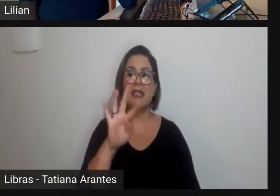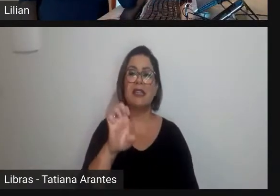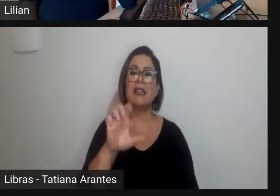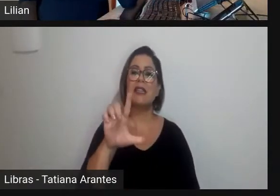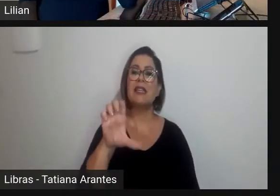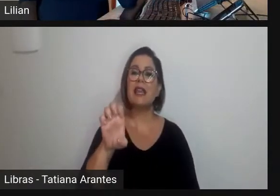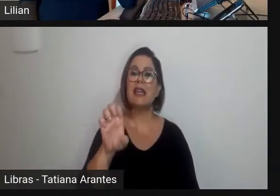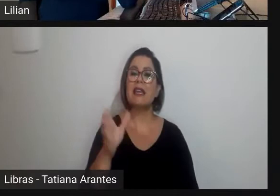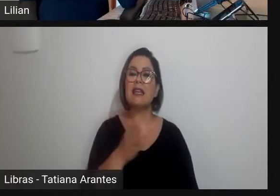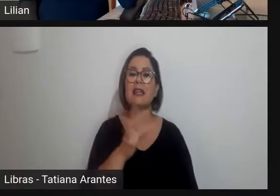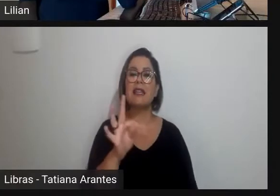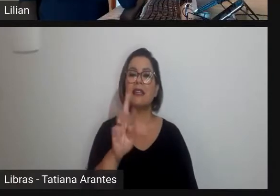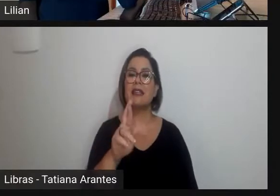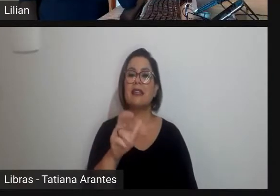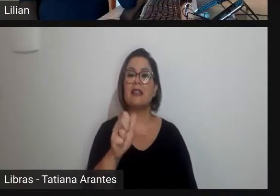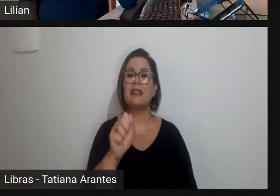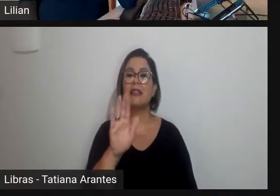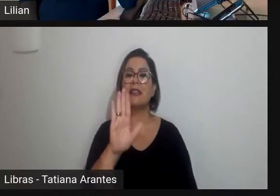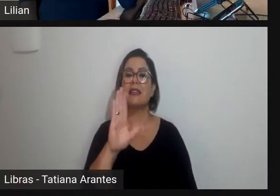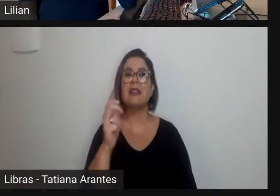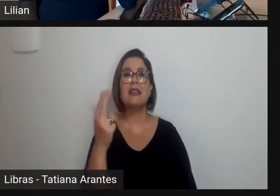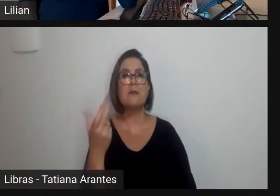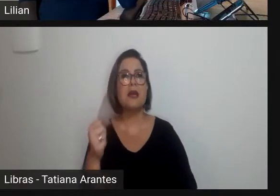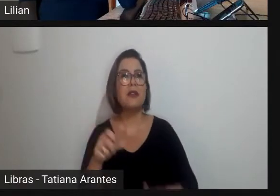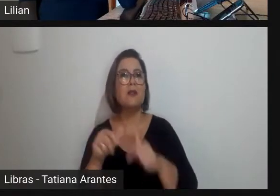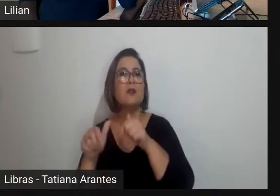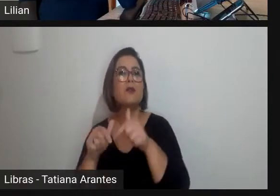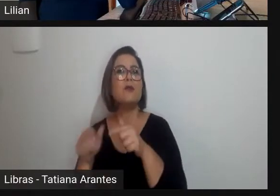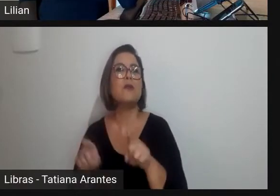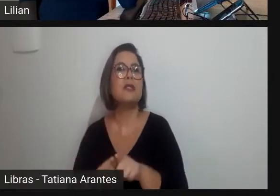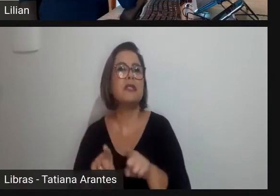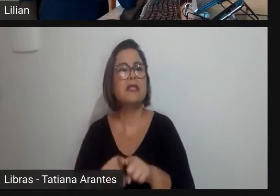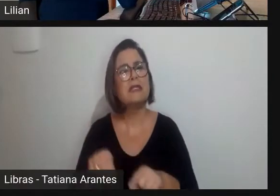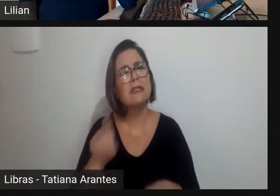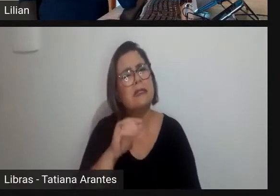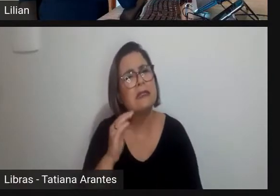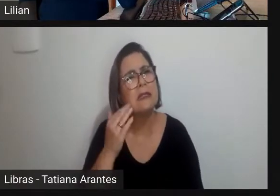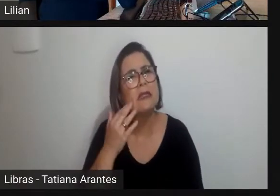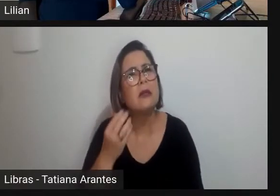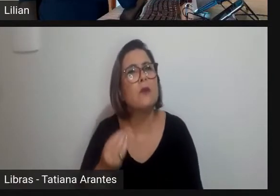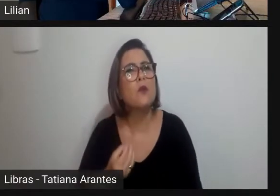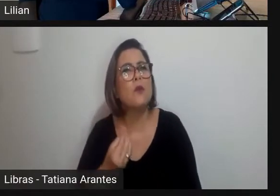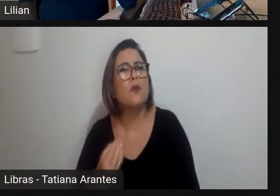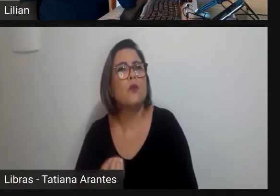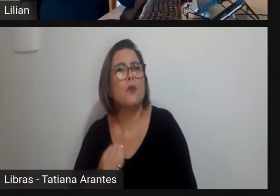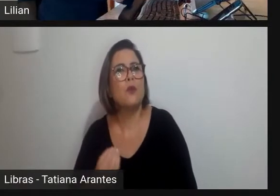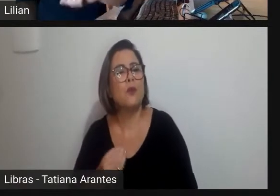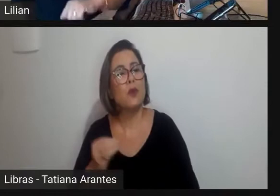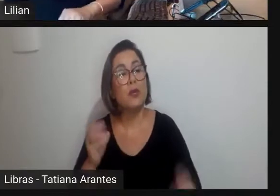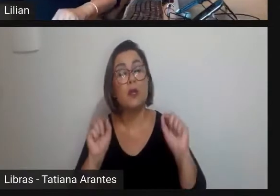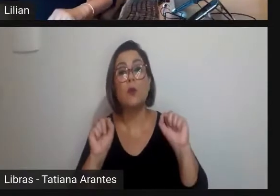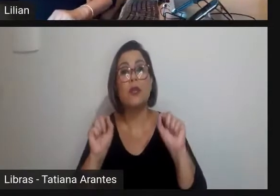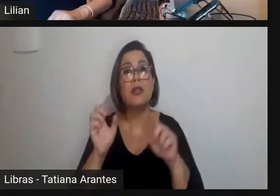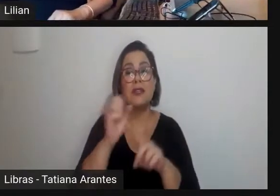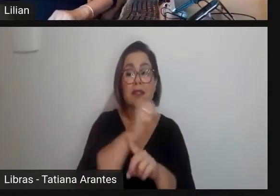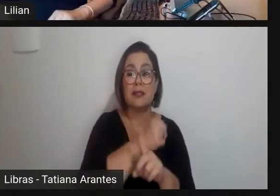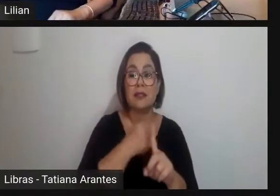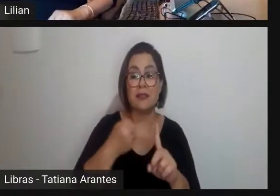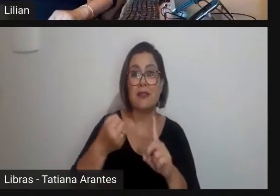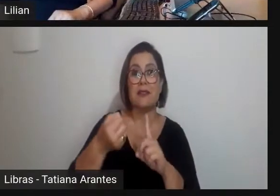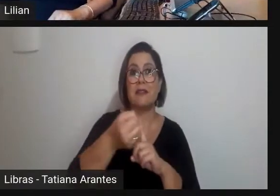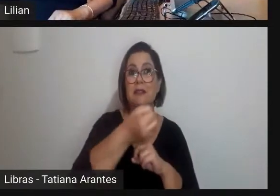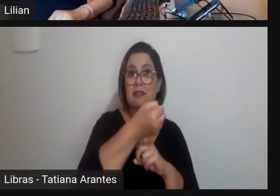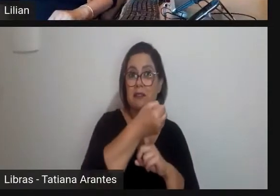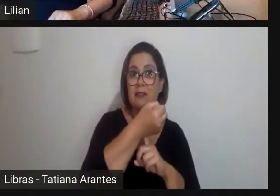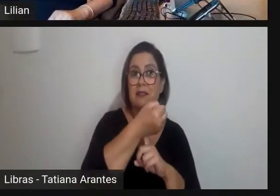a gente tem que entender que o servidor público tem como cliente a sociedade. E a sociedade